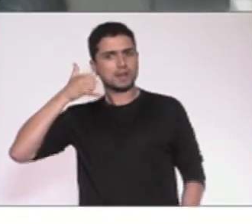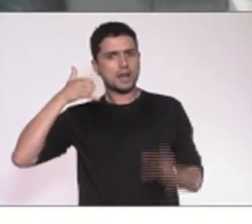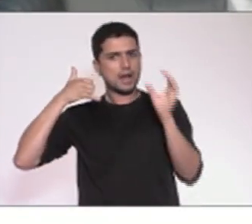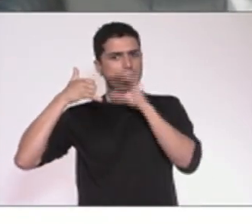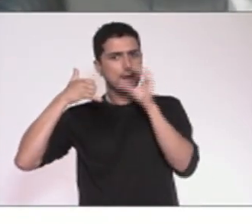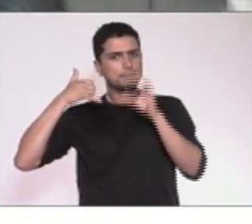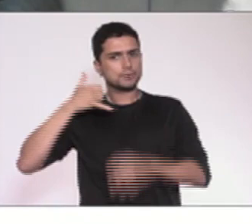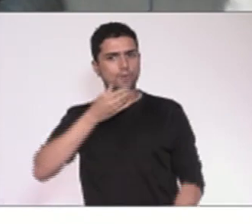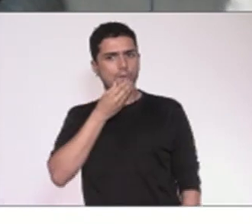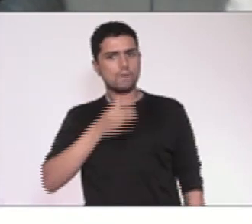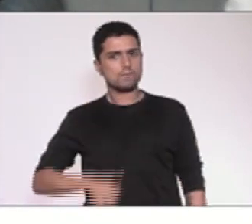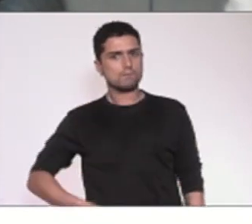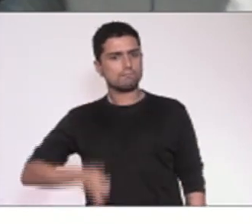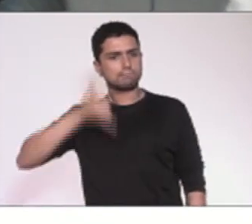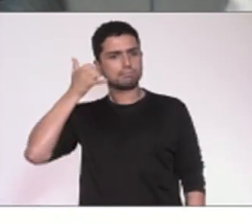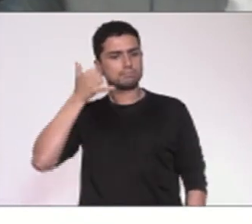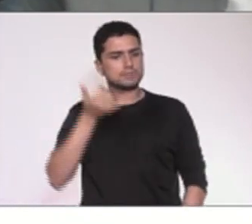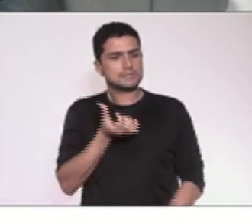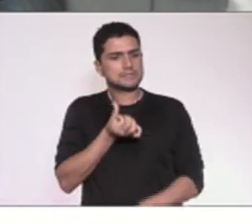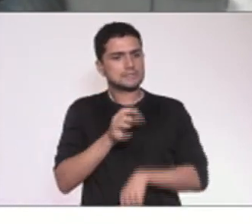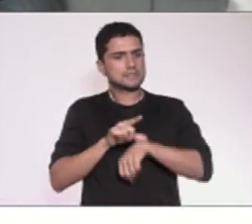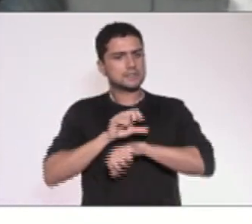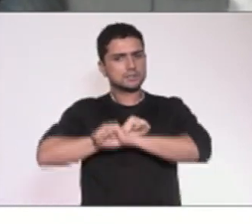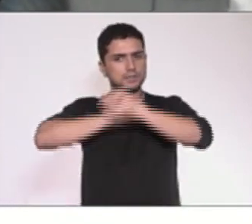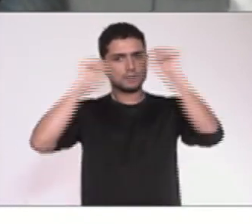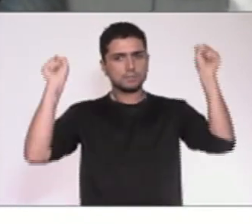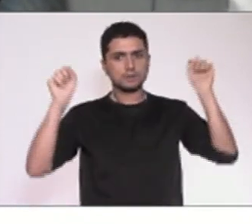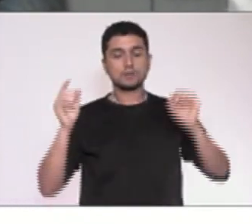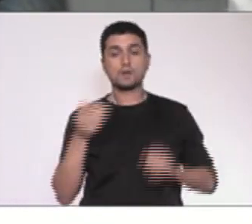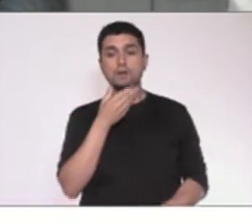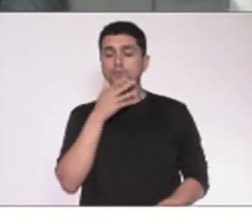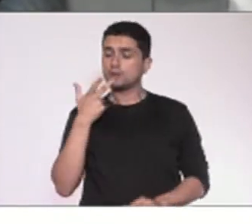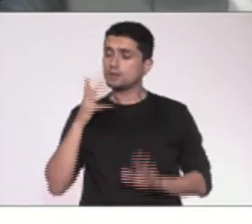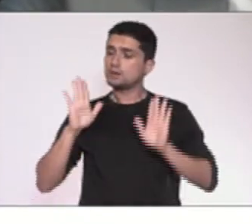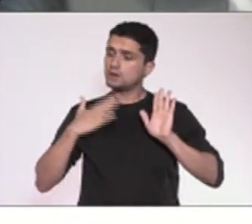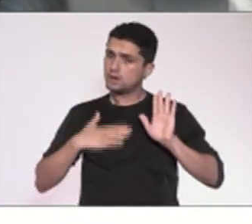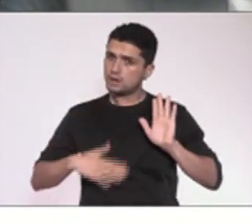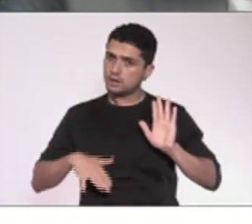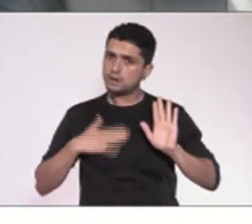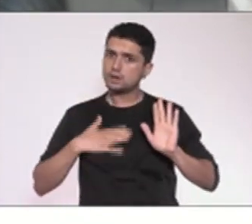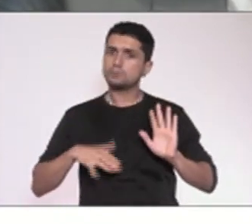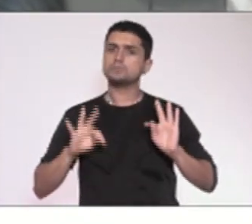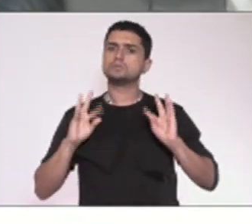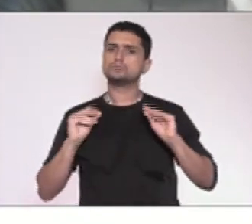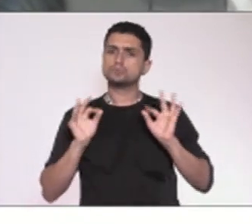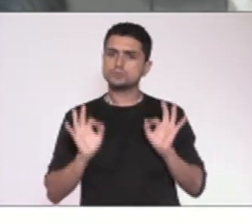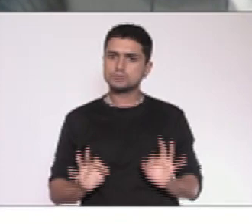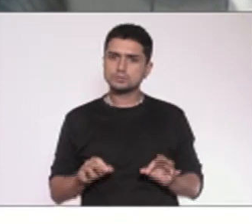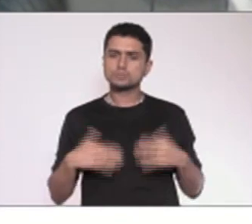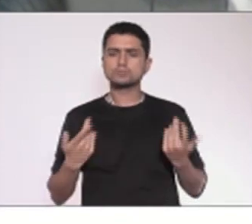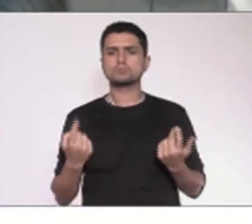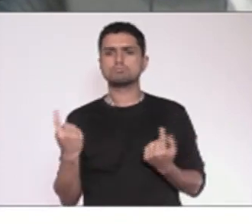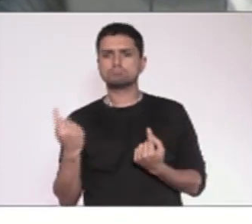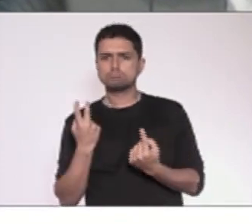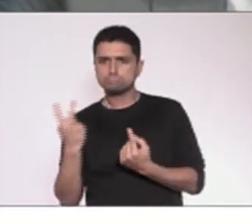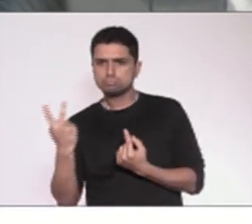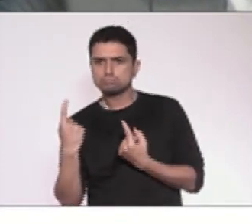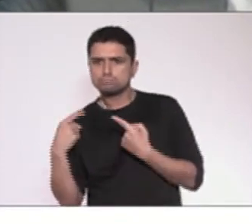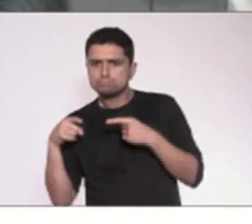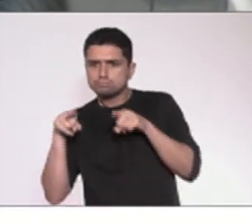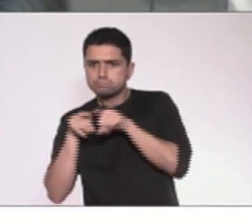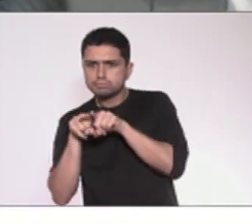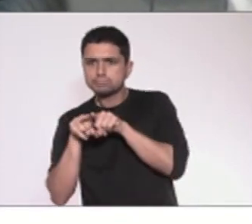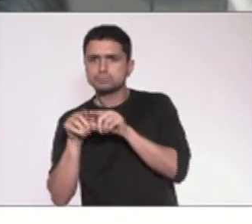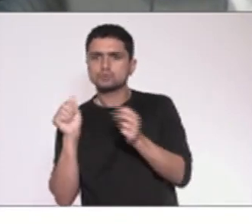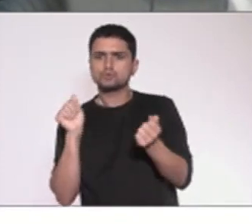chamado e o tranquilizei nesse sentido. Então, a parceria que nós temos desenvolvido hoje